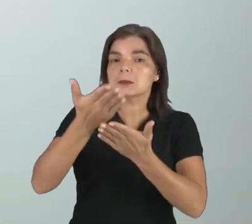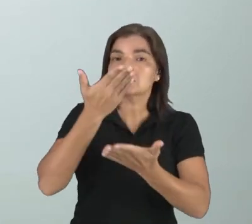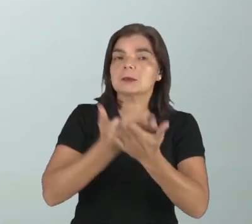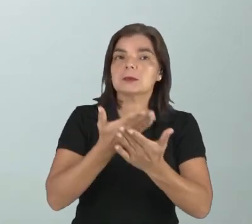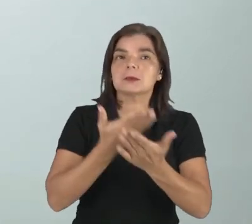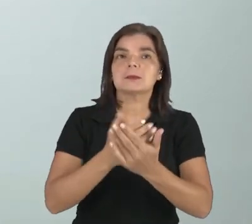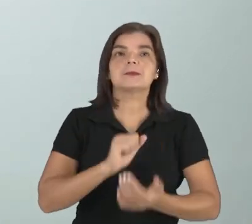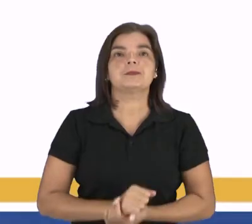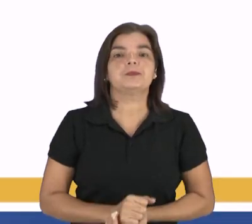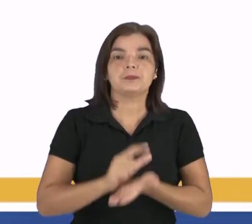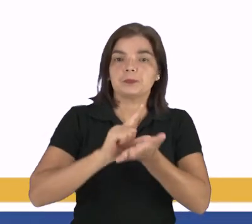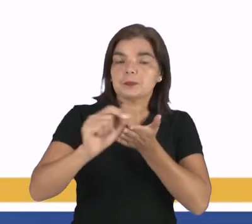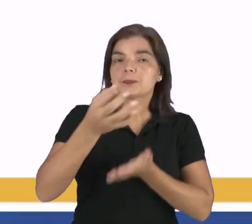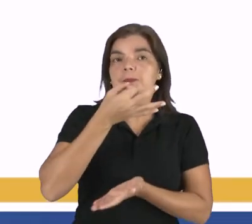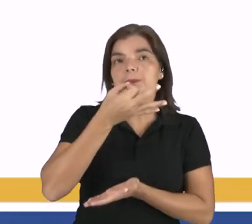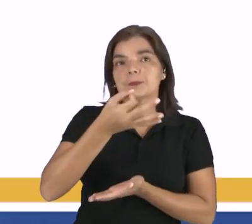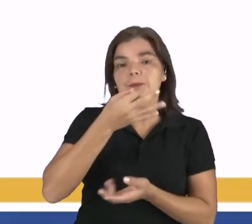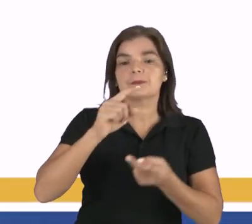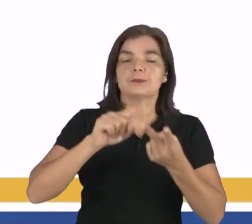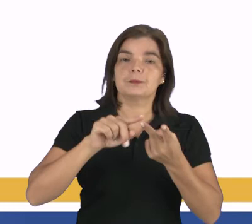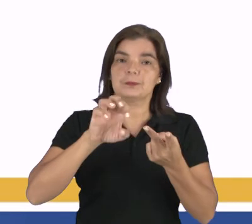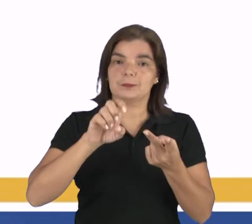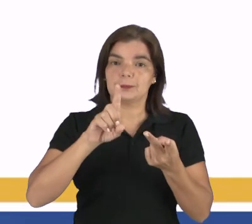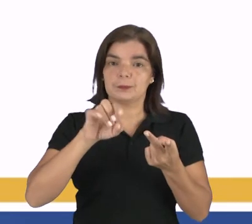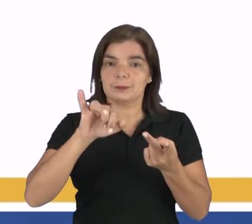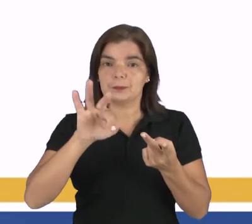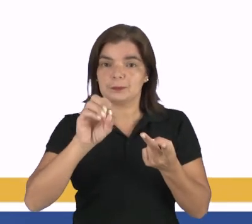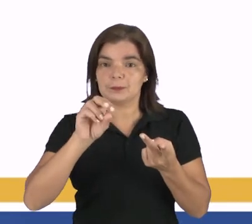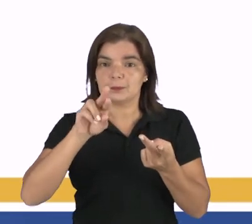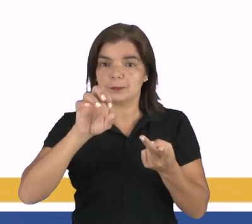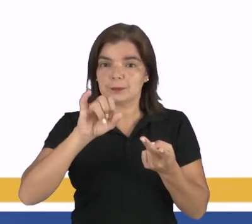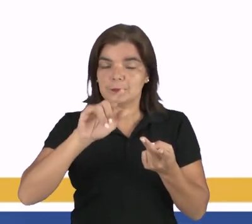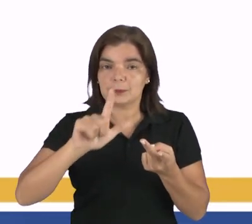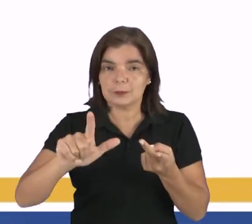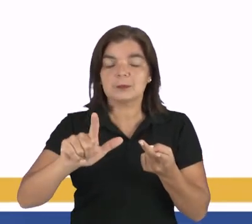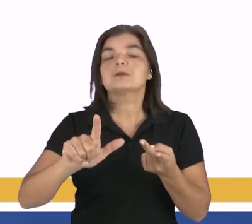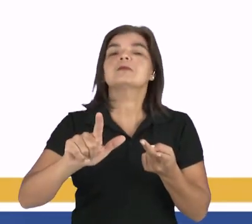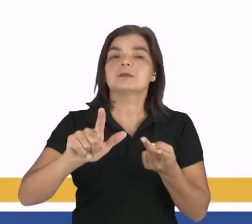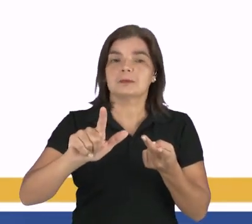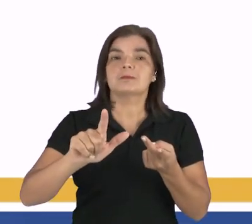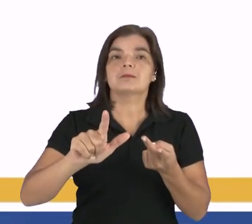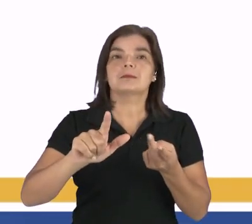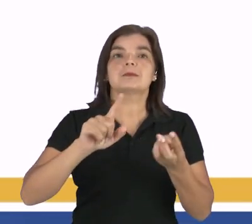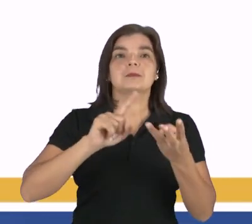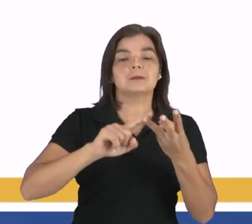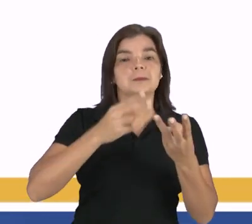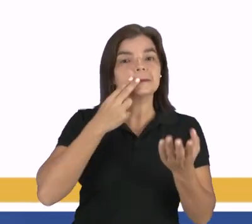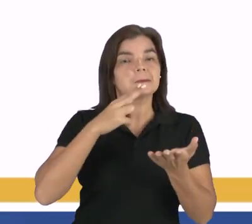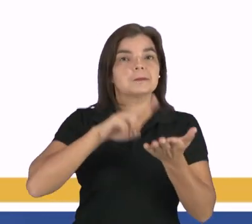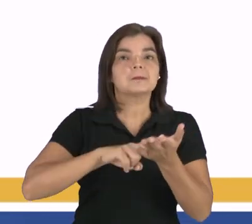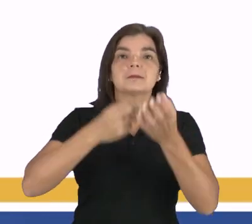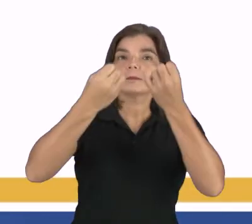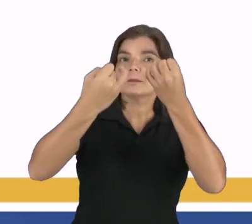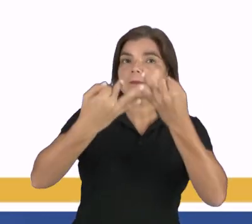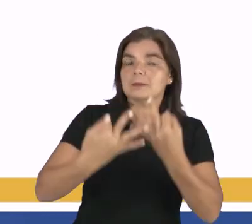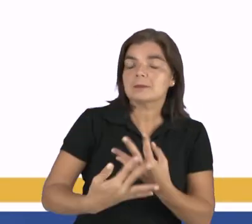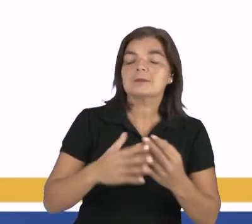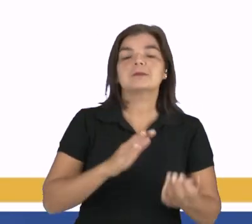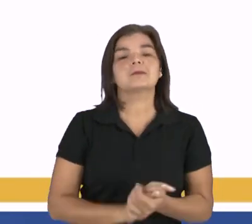da aula? Artigo de opinião é o mais cobrado, tá? Editorial,